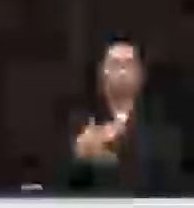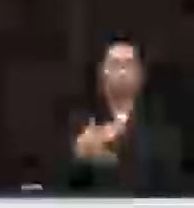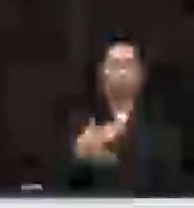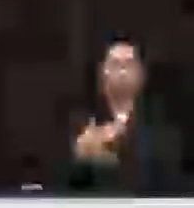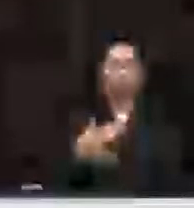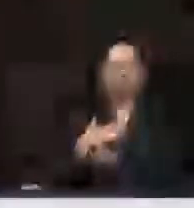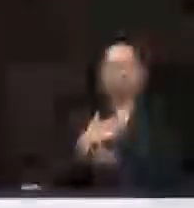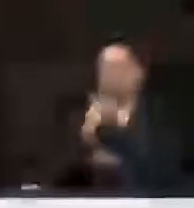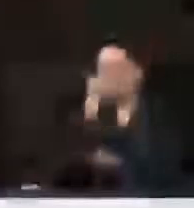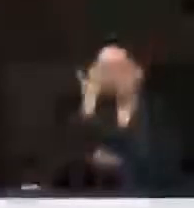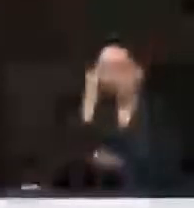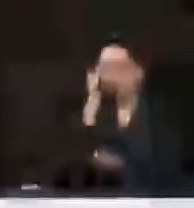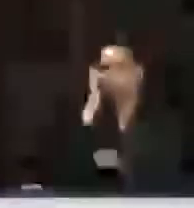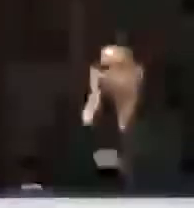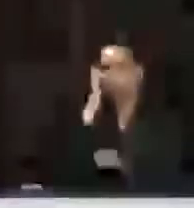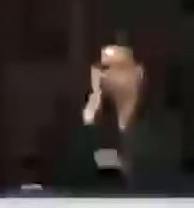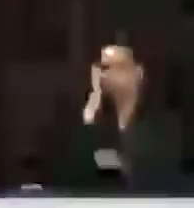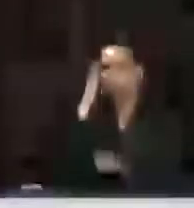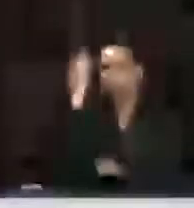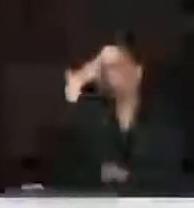são reconhecidos